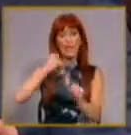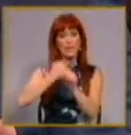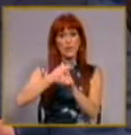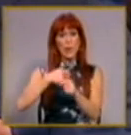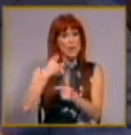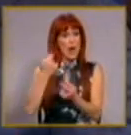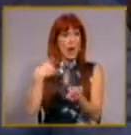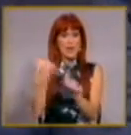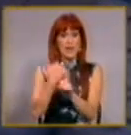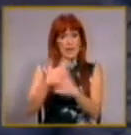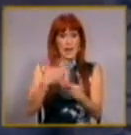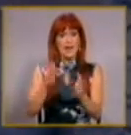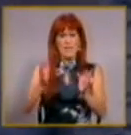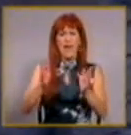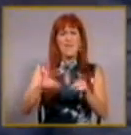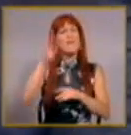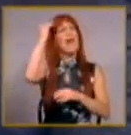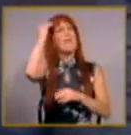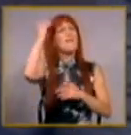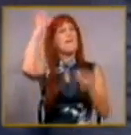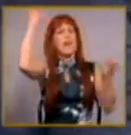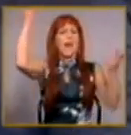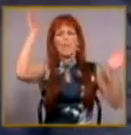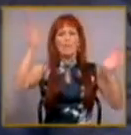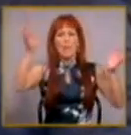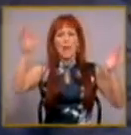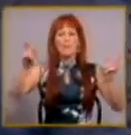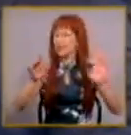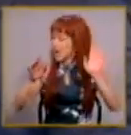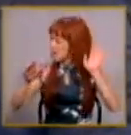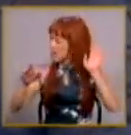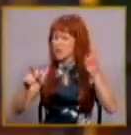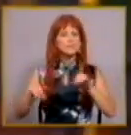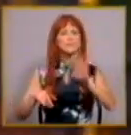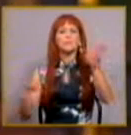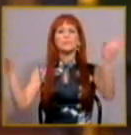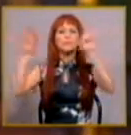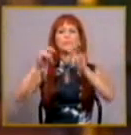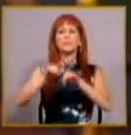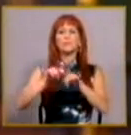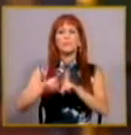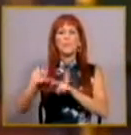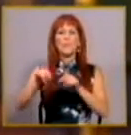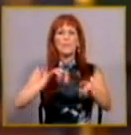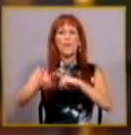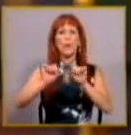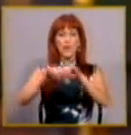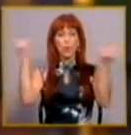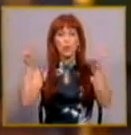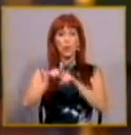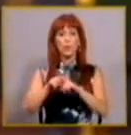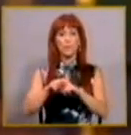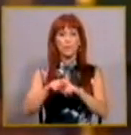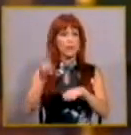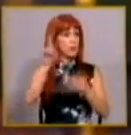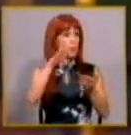para funcionar. Isso é não vale a pena ter ilusões. Agora a questão é se não, agora, a nova situação política e a ruptura consumada